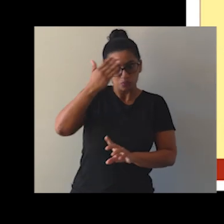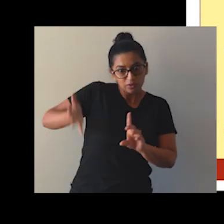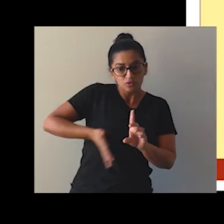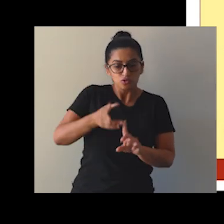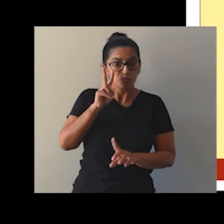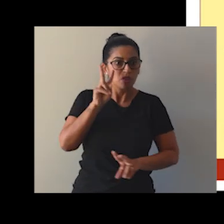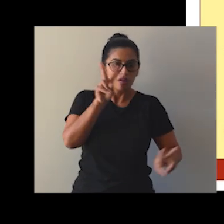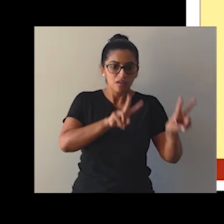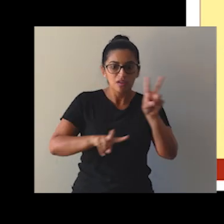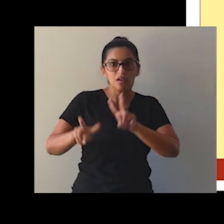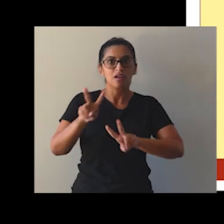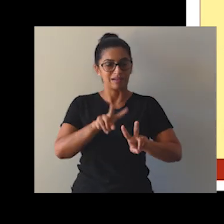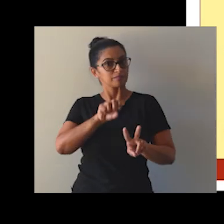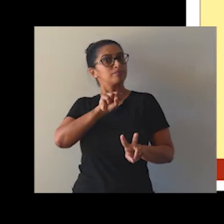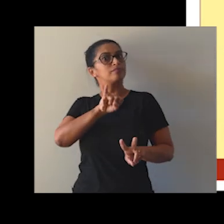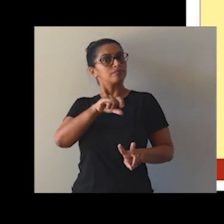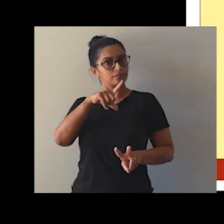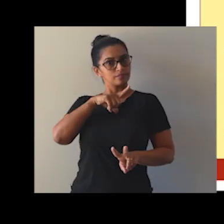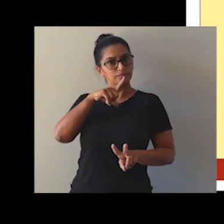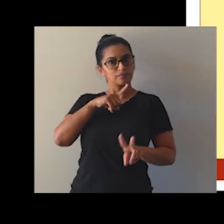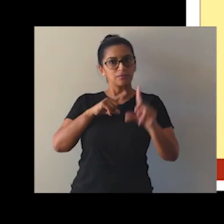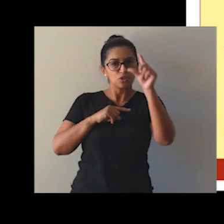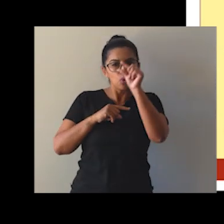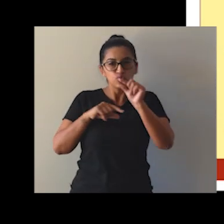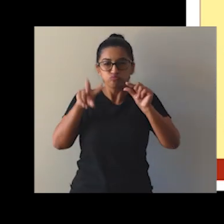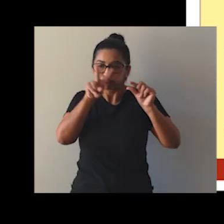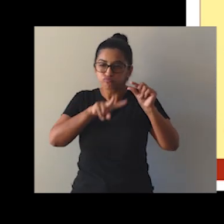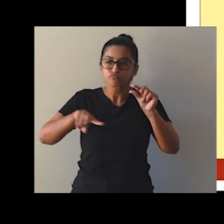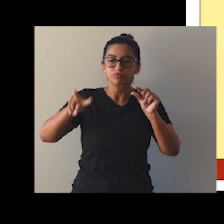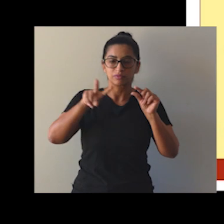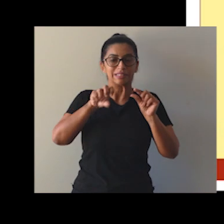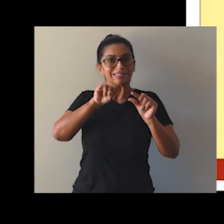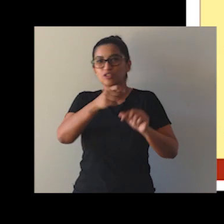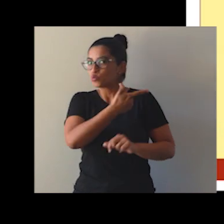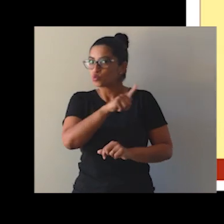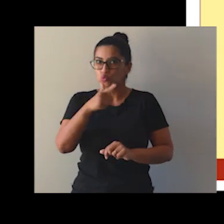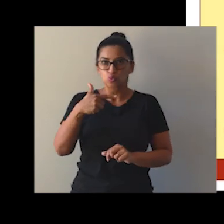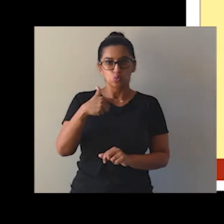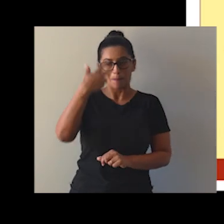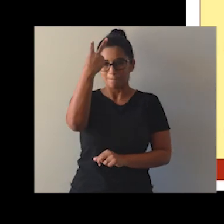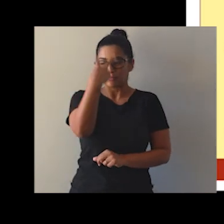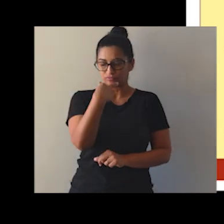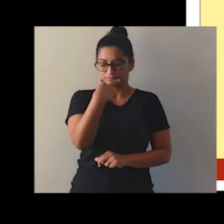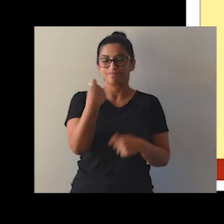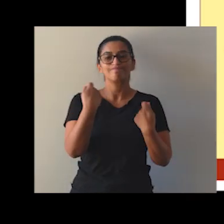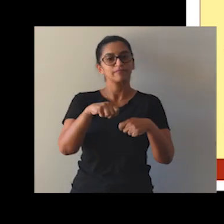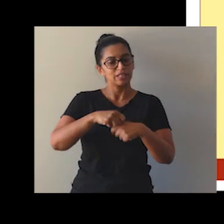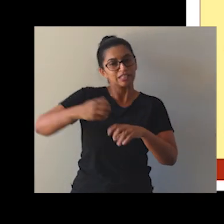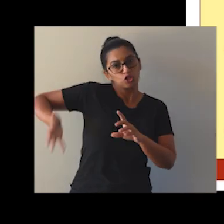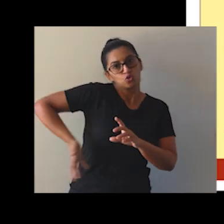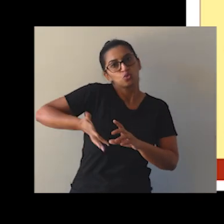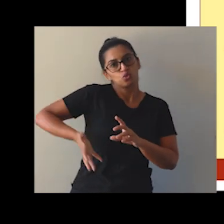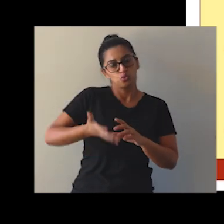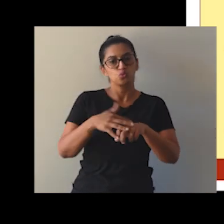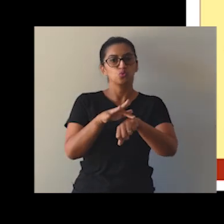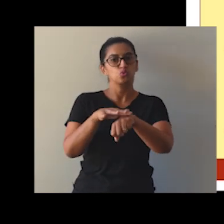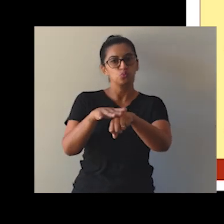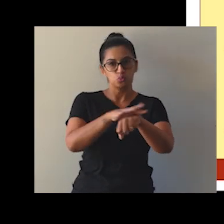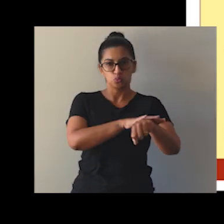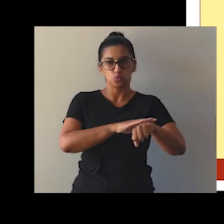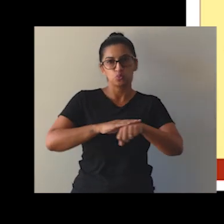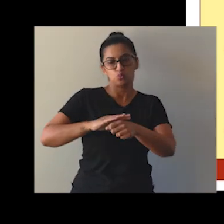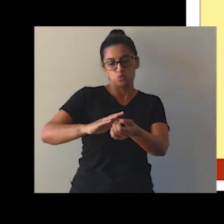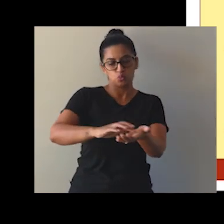possui resíduo visual. Caso ela não possua nenhum resíduo visual, ela tem que ter o estímulo tátil. Ela tem que conhecer